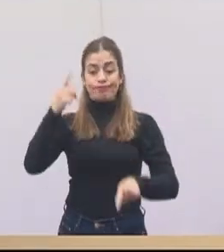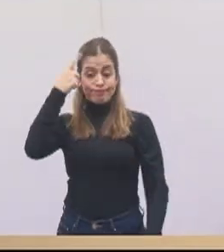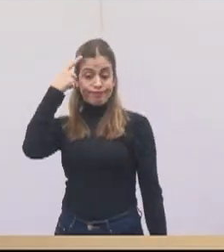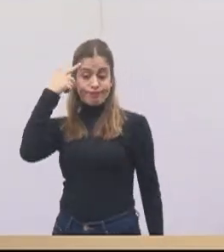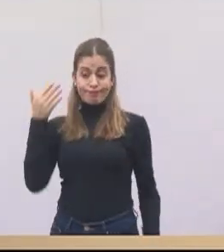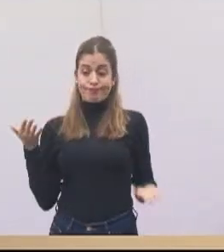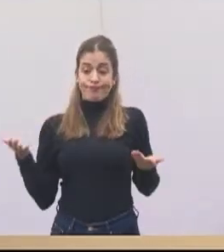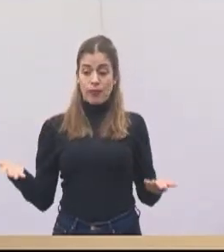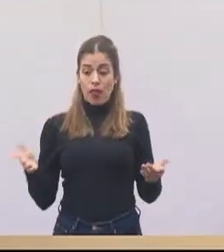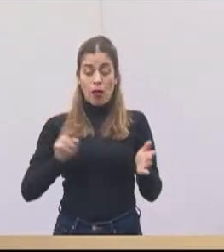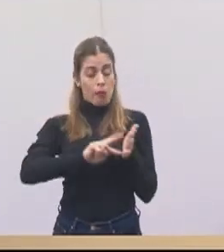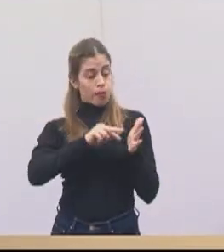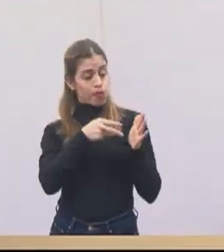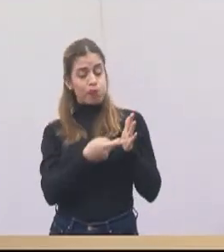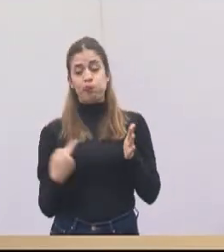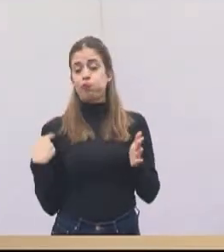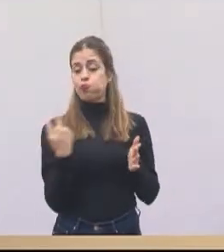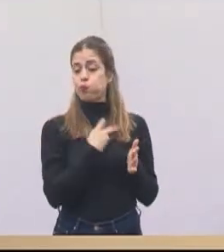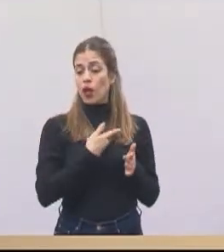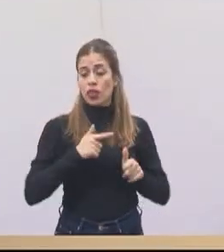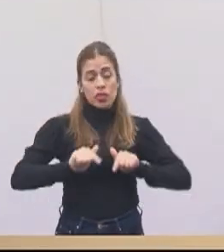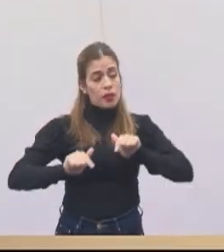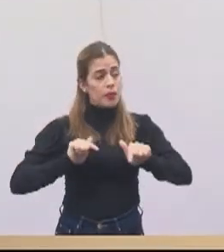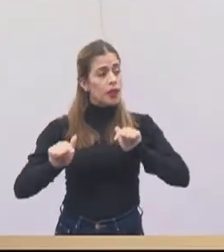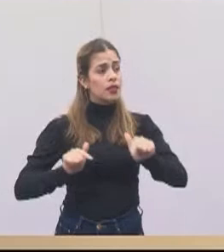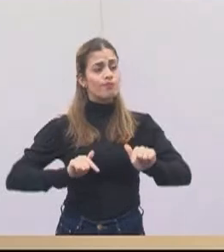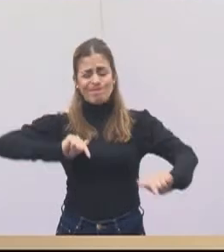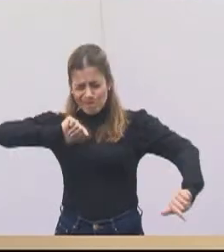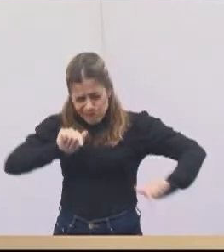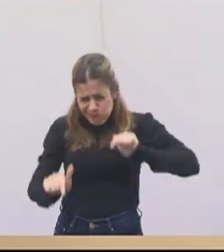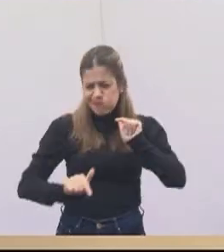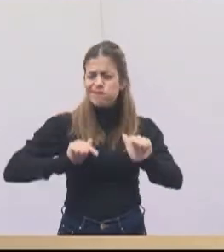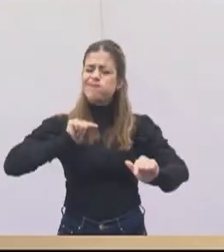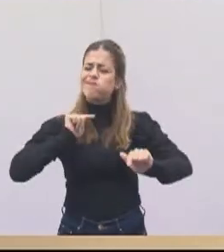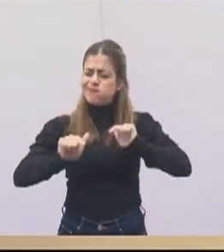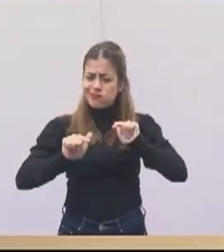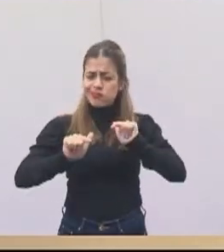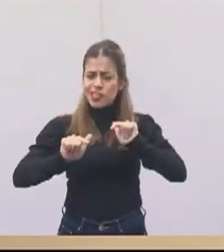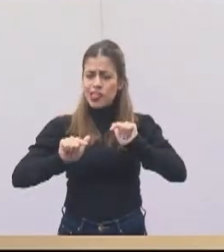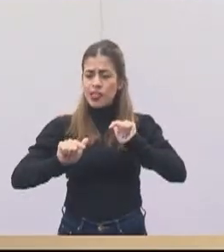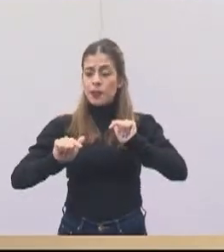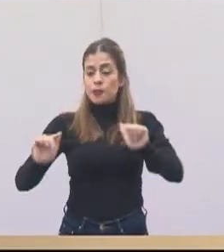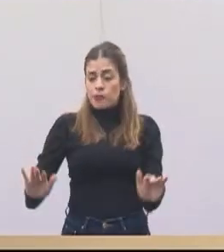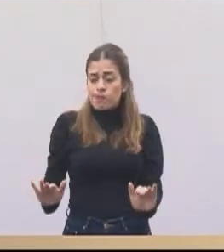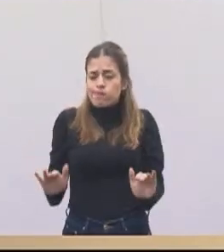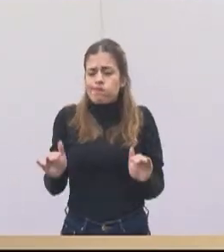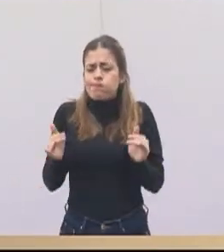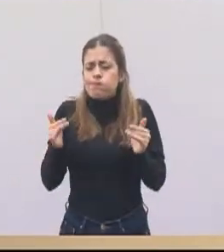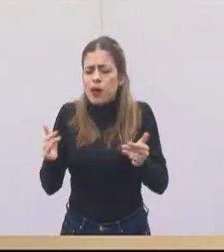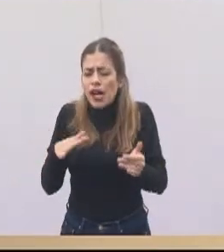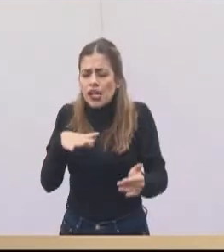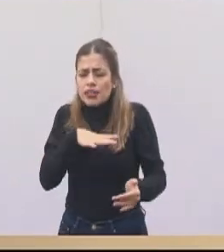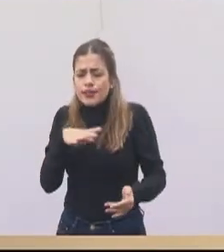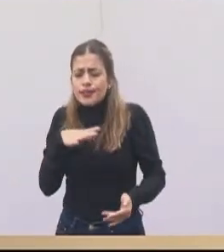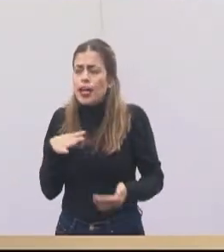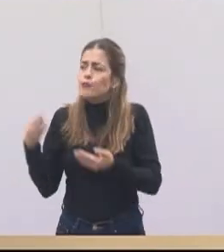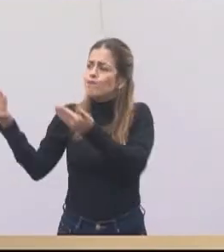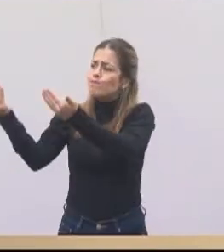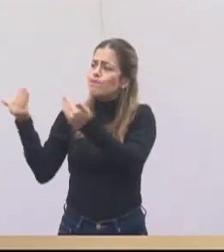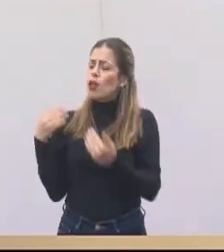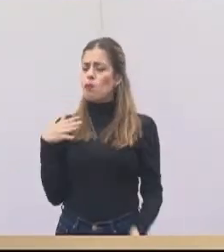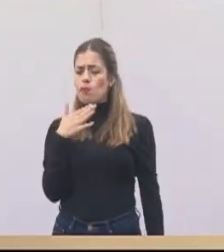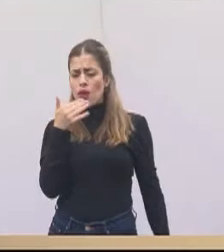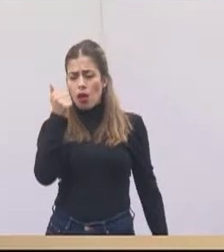que nesse sentido a gente está trabalhando e estamos trabalhando muito para tocar essa cidade, para trazer melhorias,